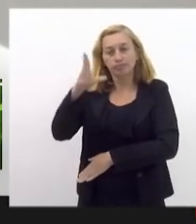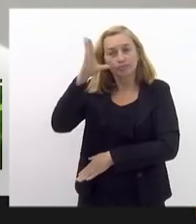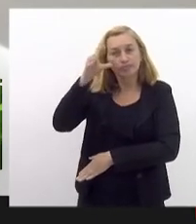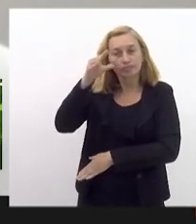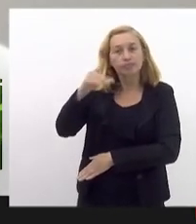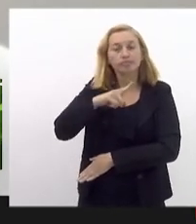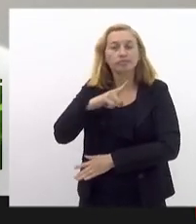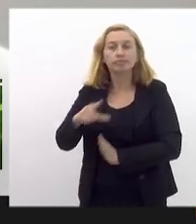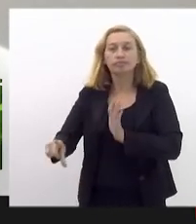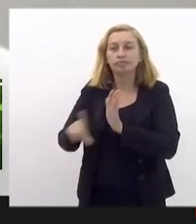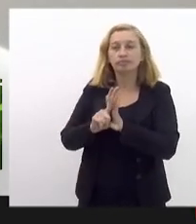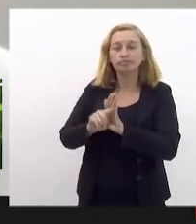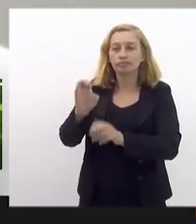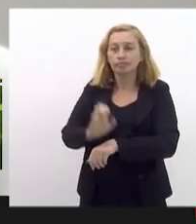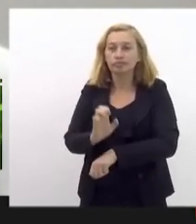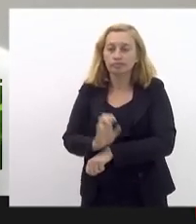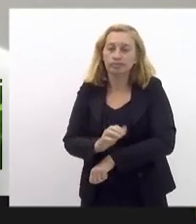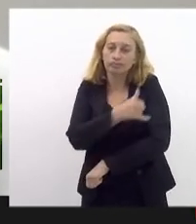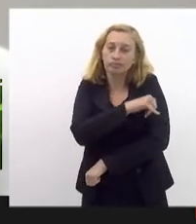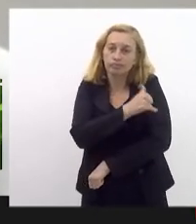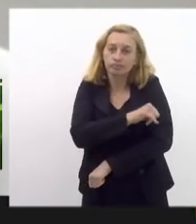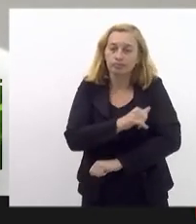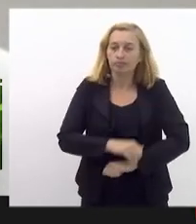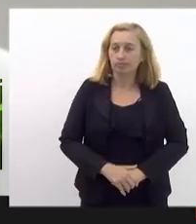a lei estadual do estado do Rio de Janeiro seja